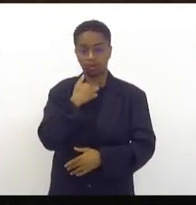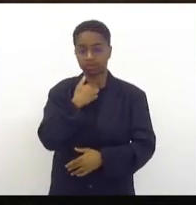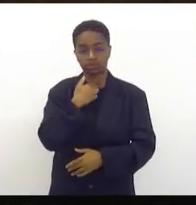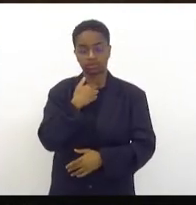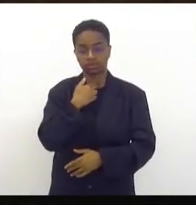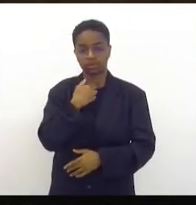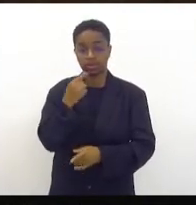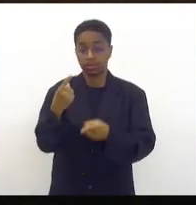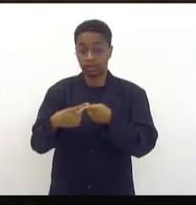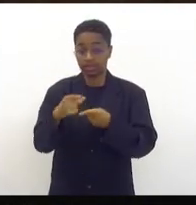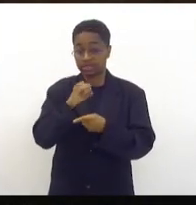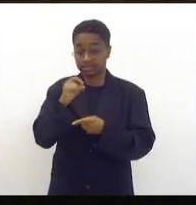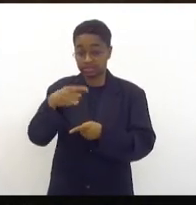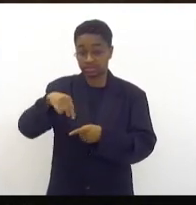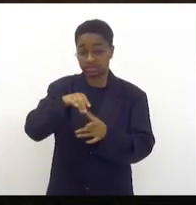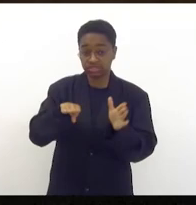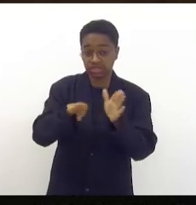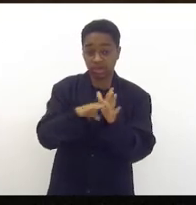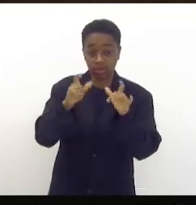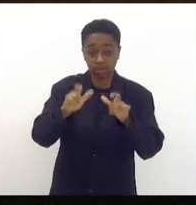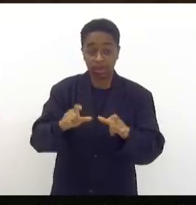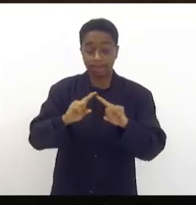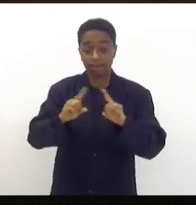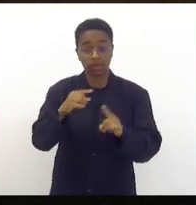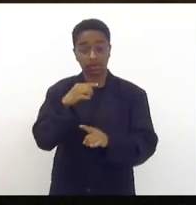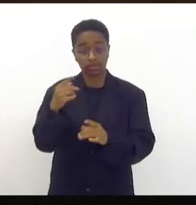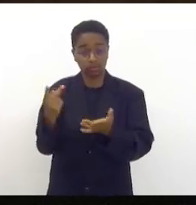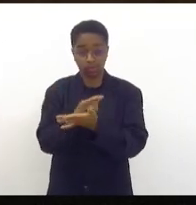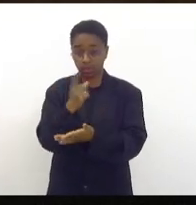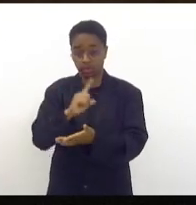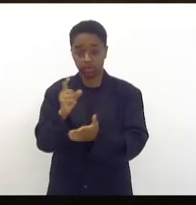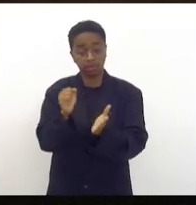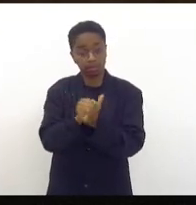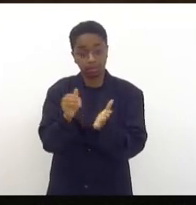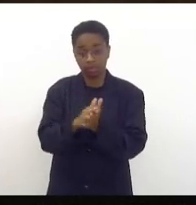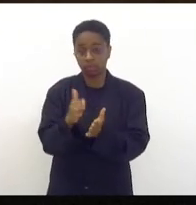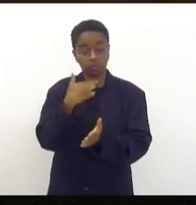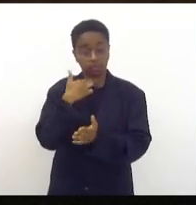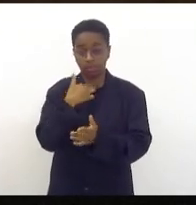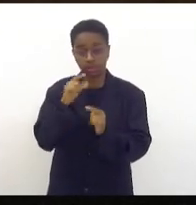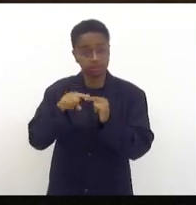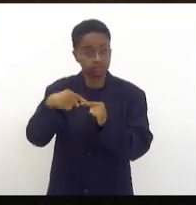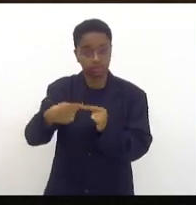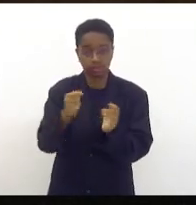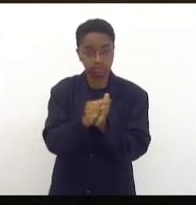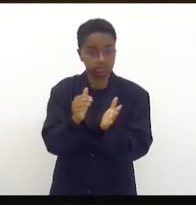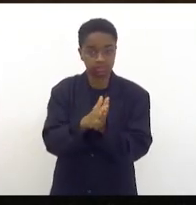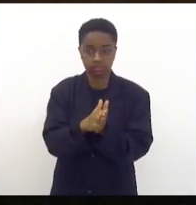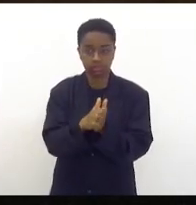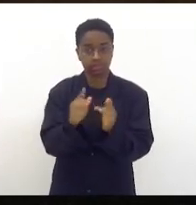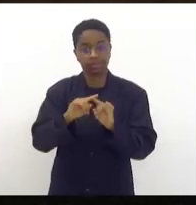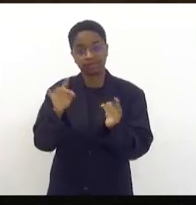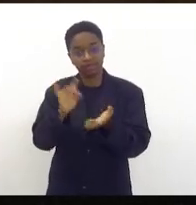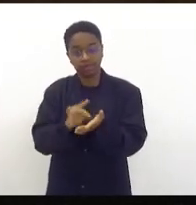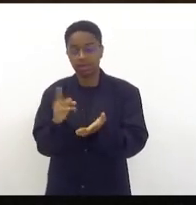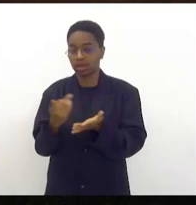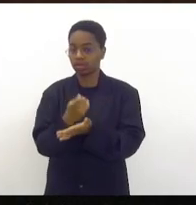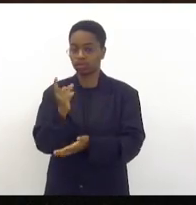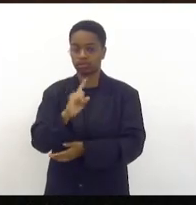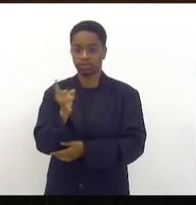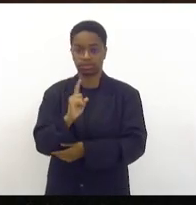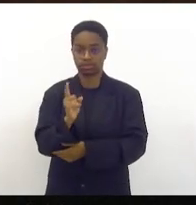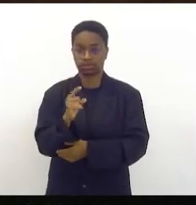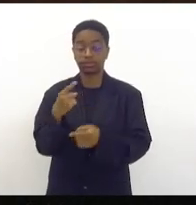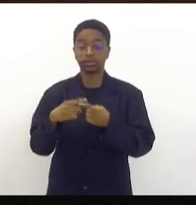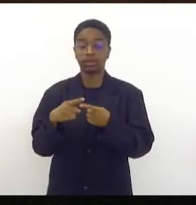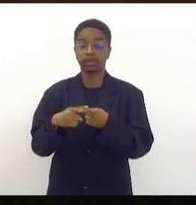se você chegar no local e ainda não tiver tomado a sua multa, ele não pode te multar. E não é o que acontece. Deputado, a ordem da